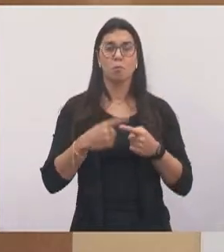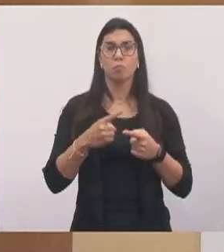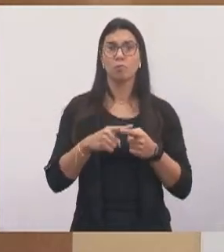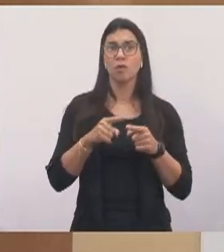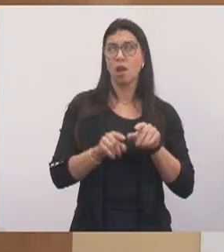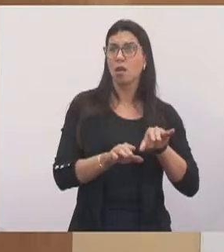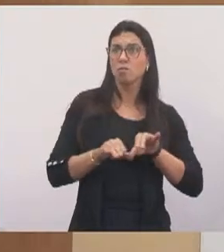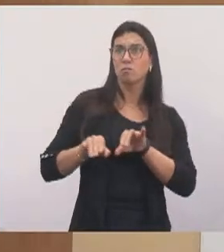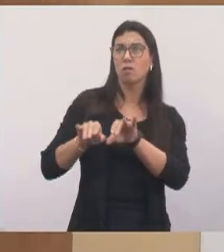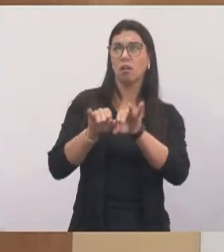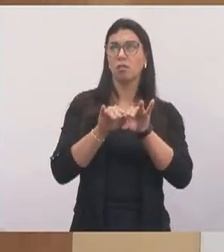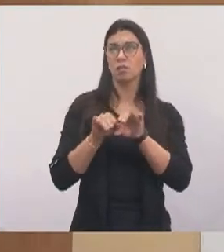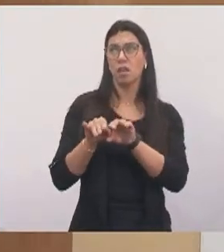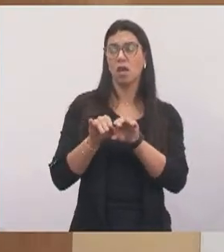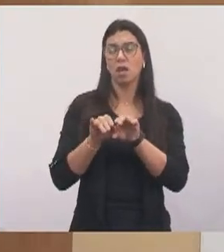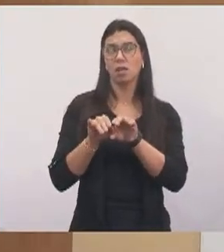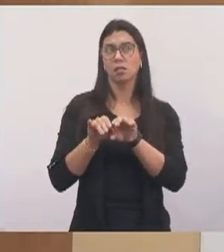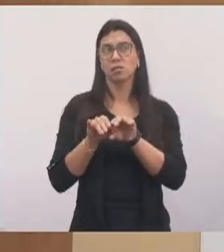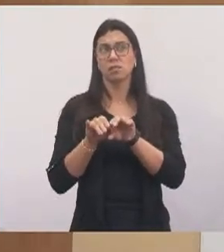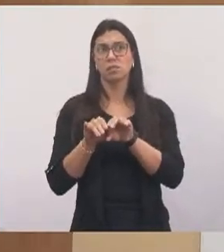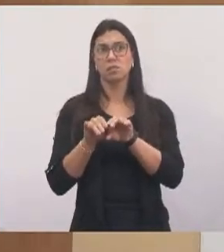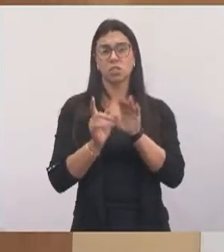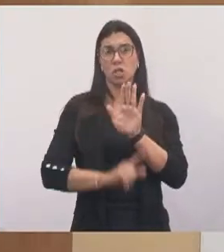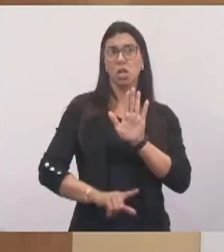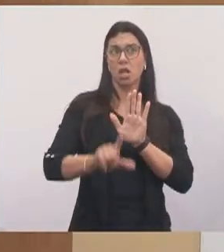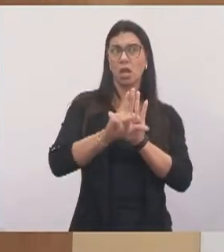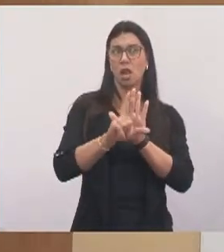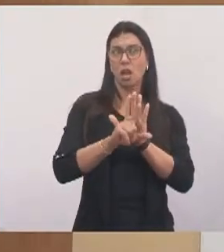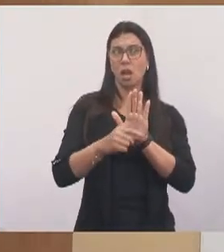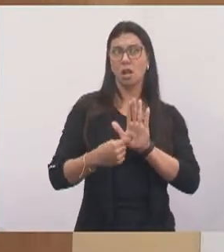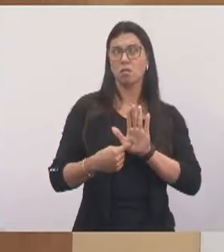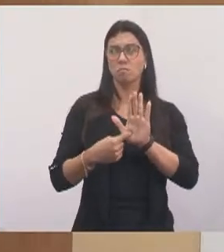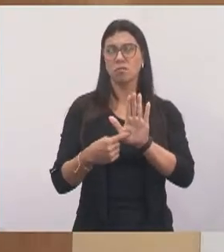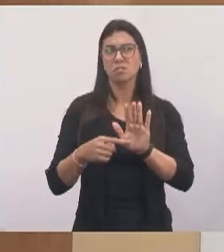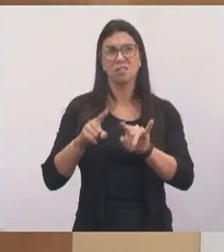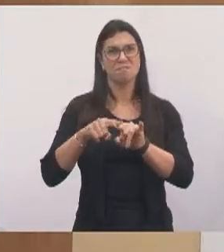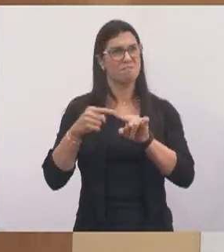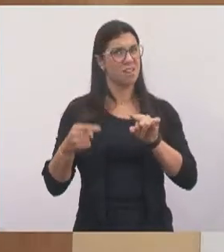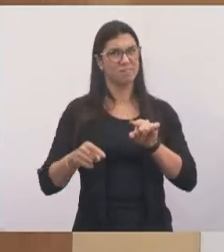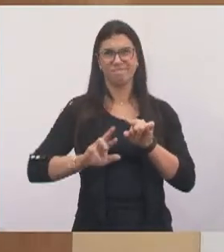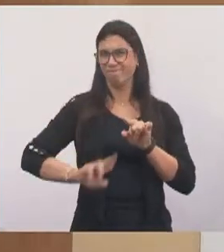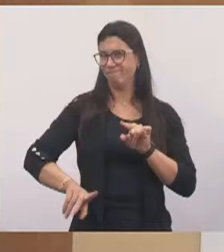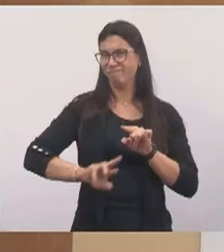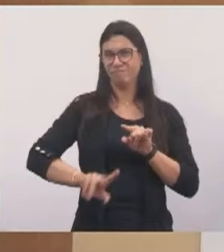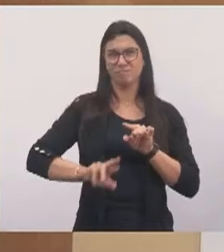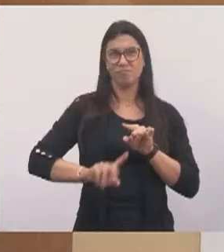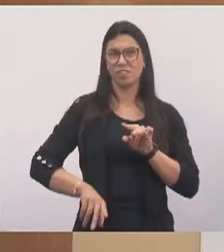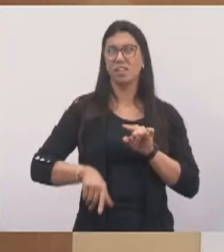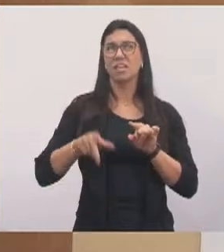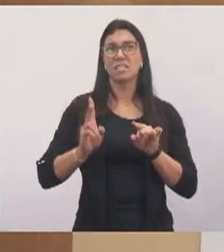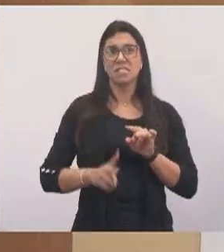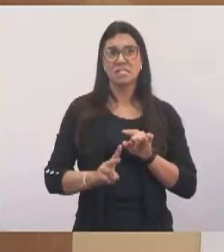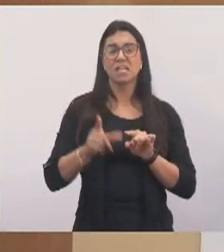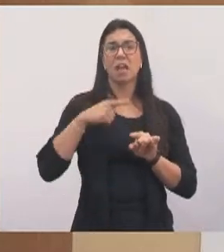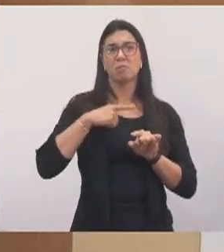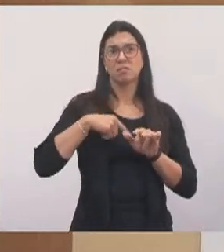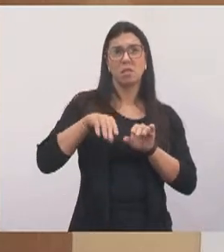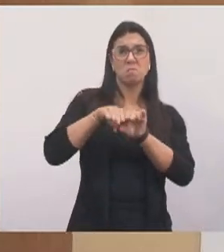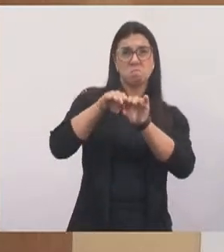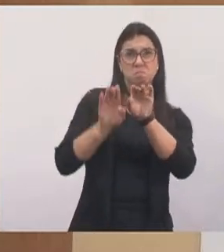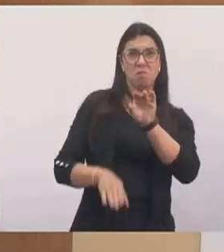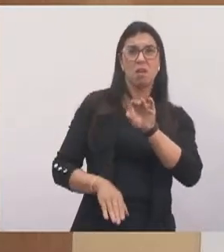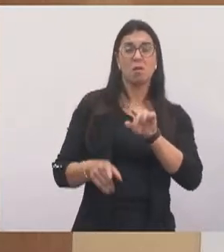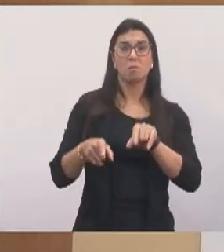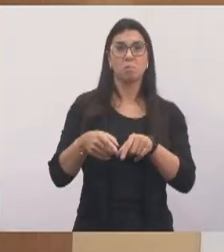igualdade formal. Ora, todos são iguais perante a lei. Mas não são iguais perante a lei, né? Sempre há essas distinções, e